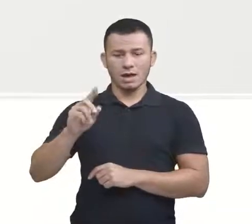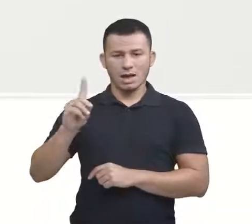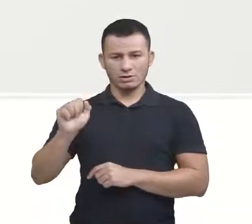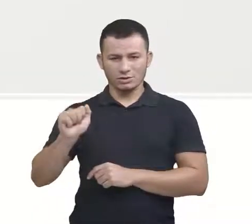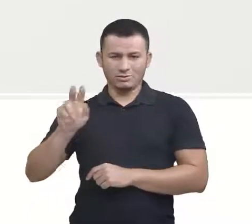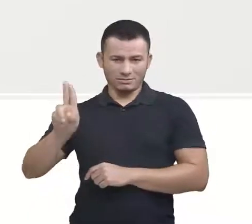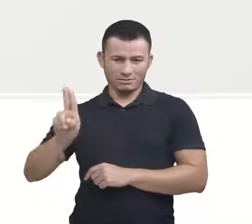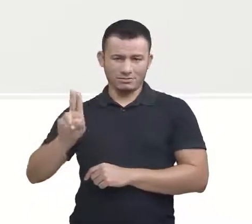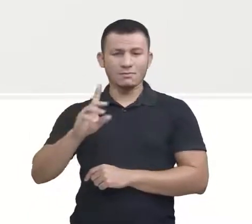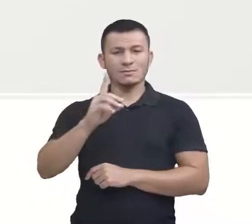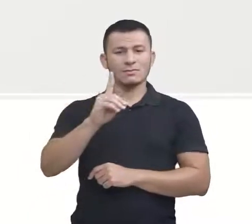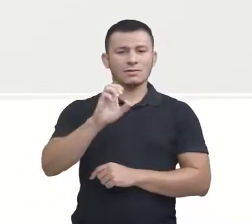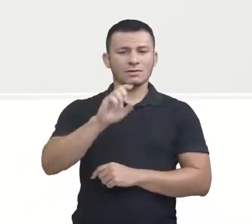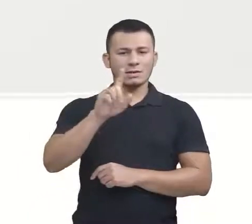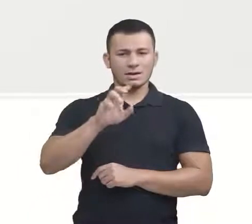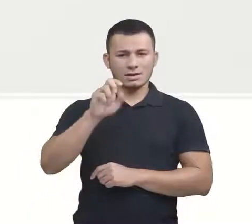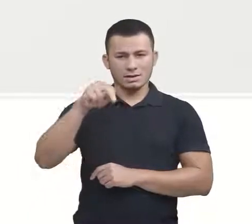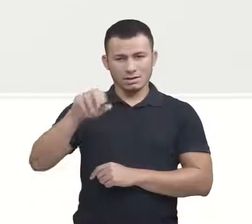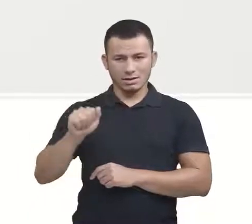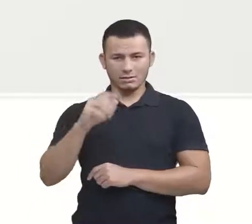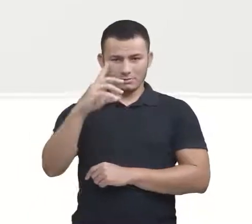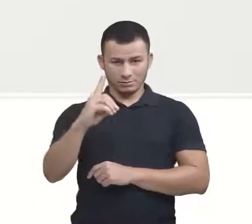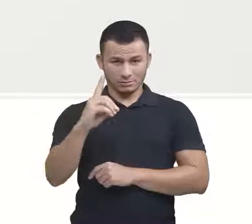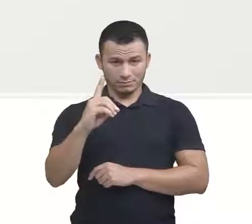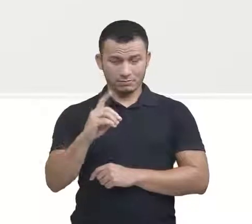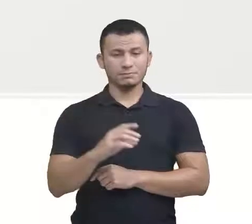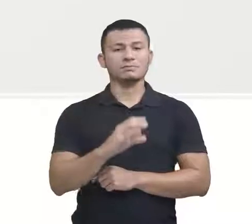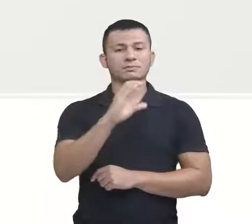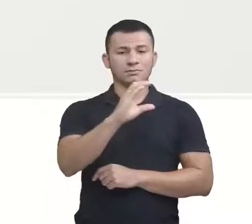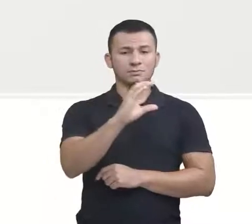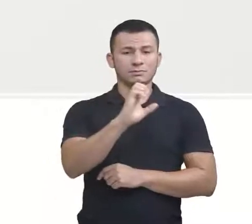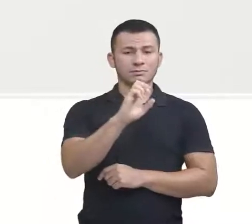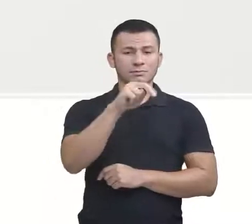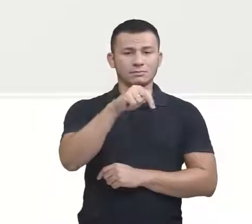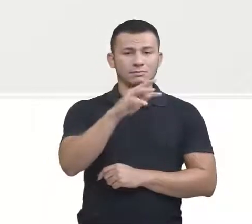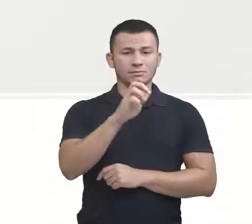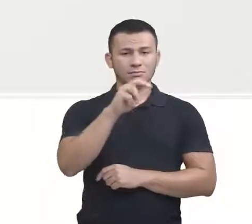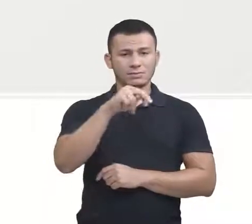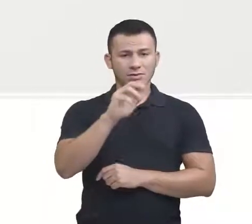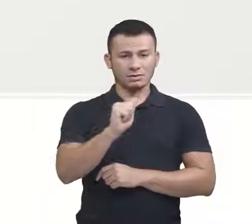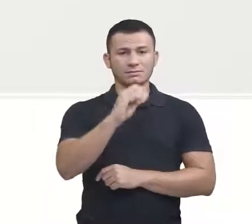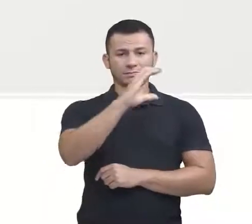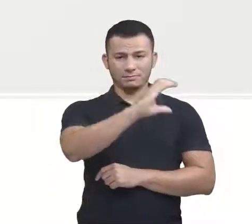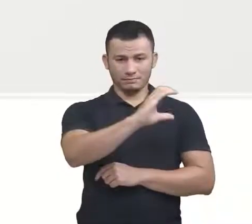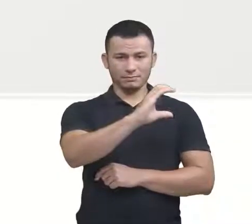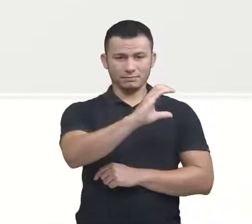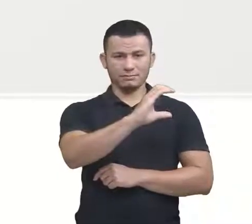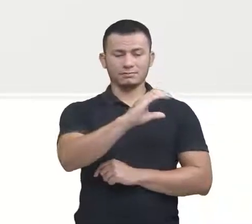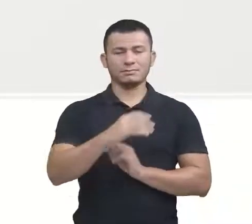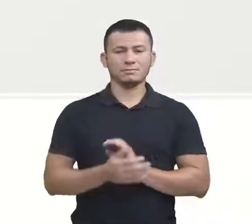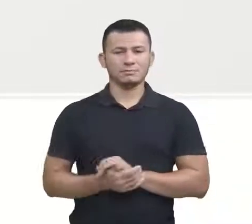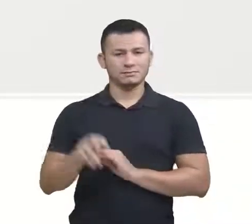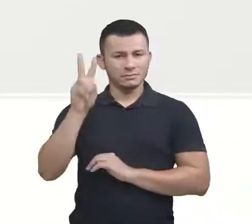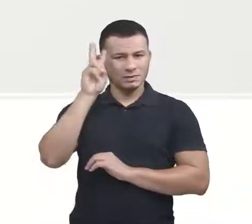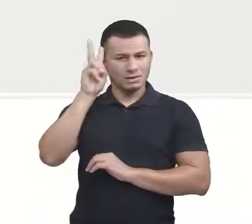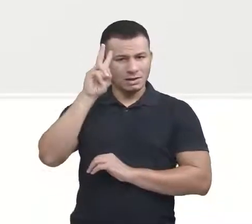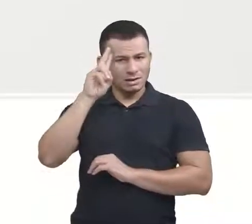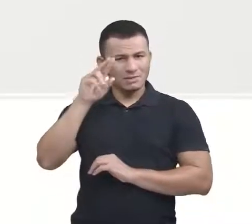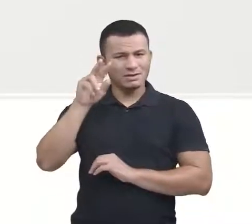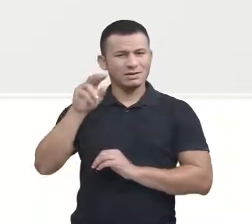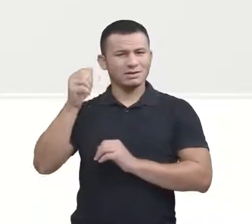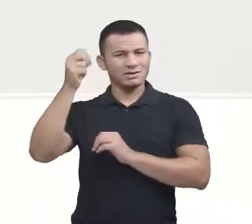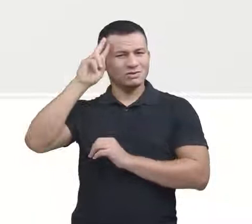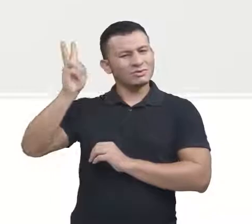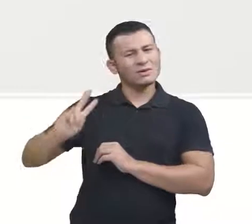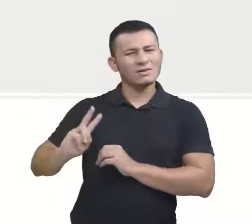da dezena e da centena lembram-se das três casinhas